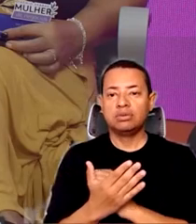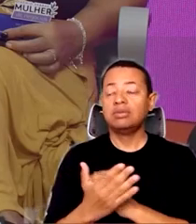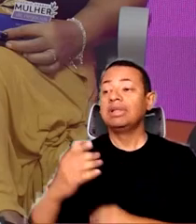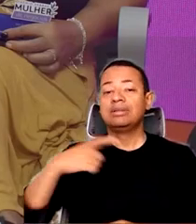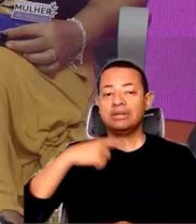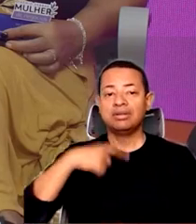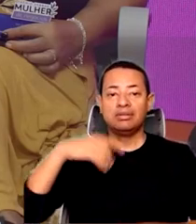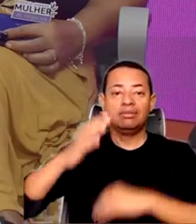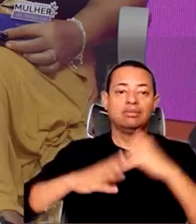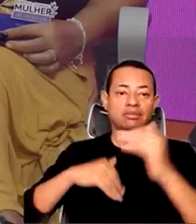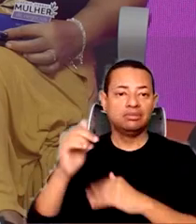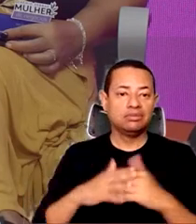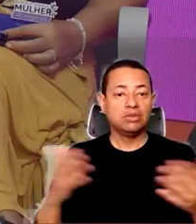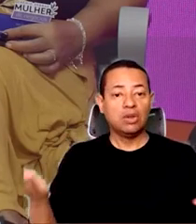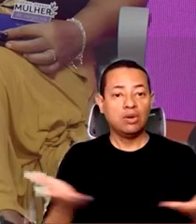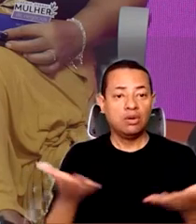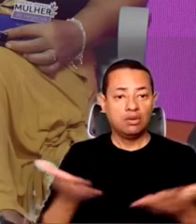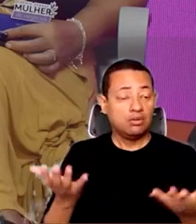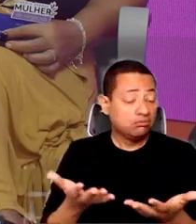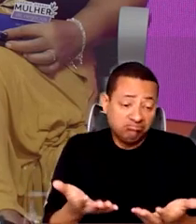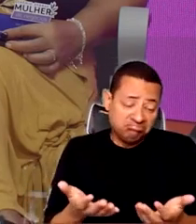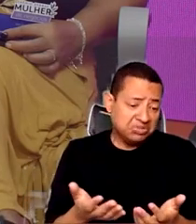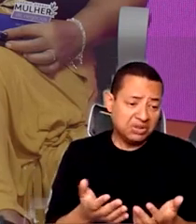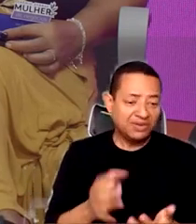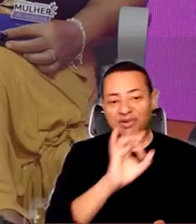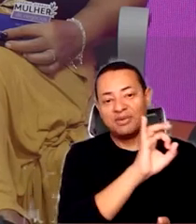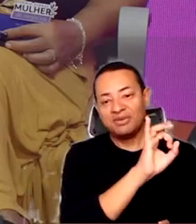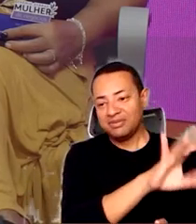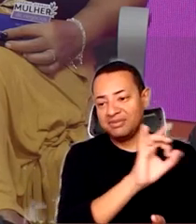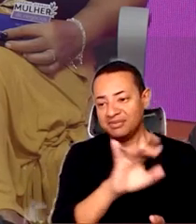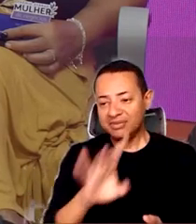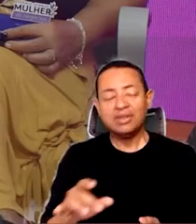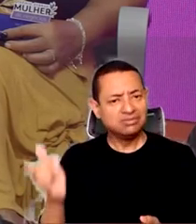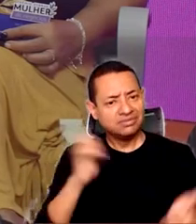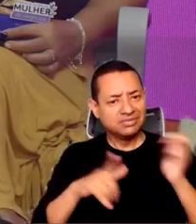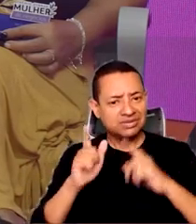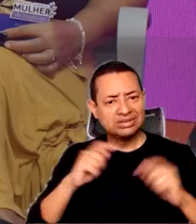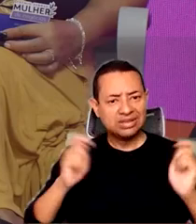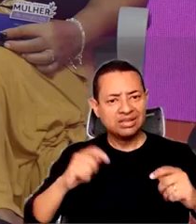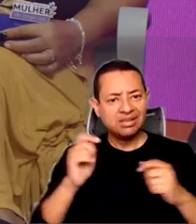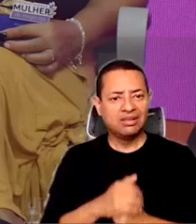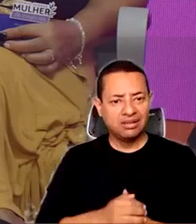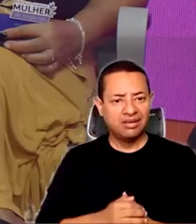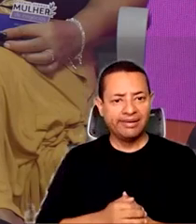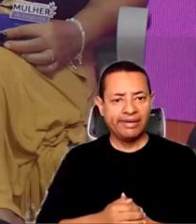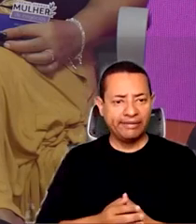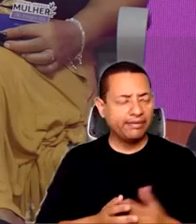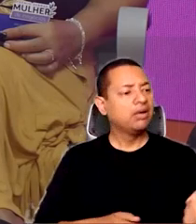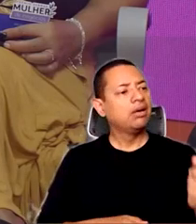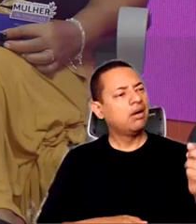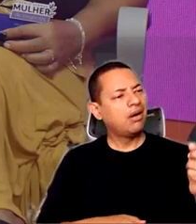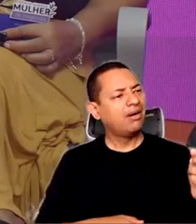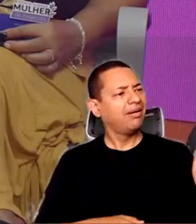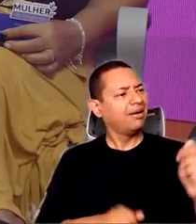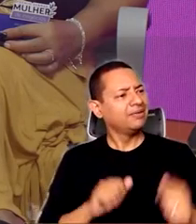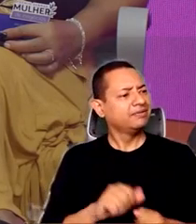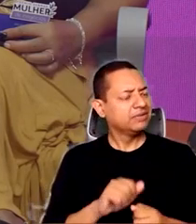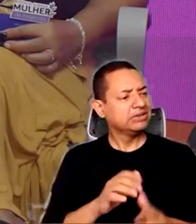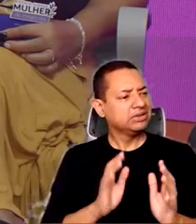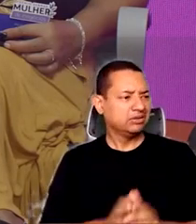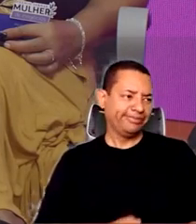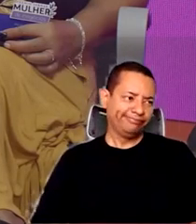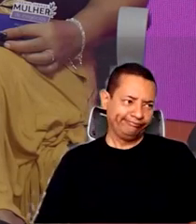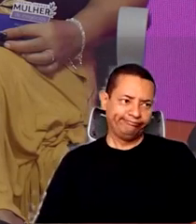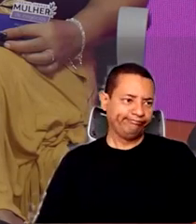eu tenho hoje e eu acho que qualquer uma consegue não adianta ficar lá ai olha lá a outra tá fazendo